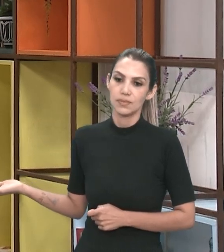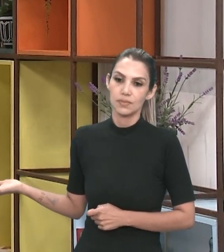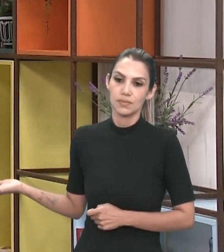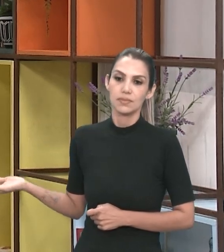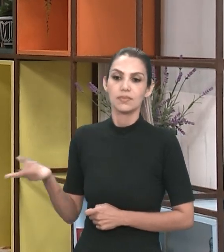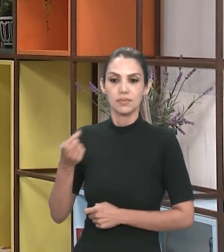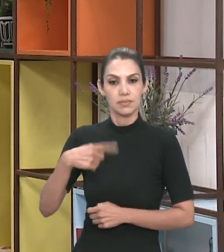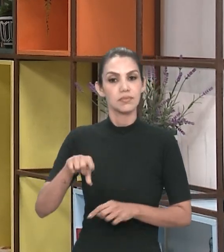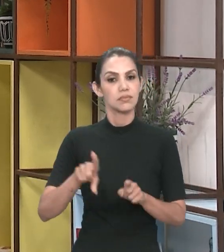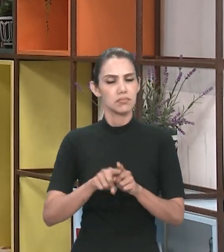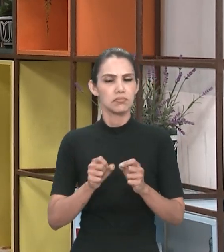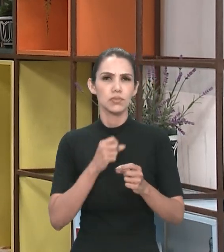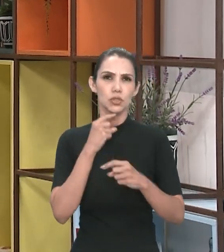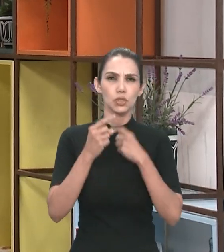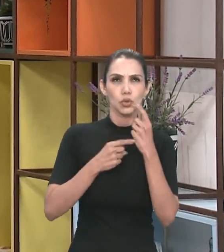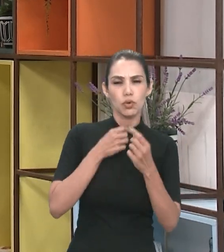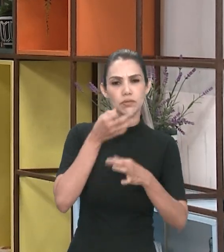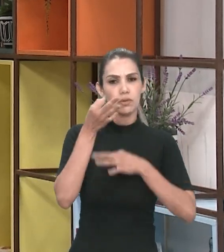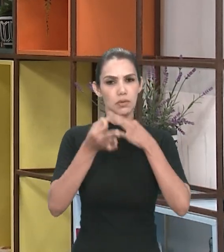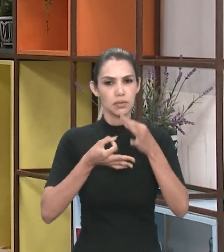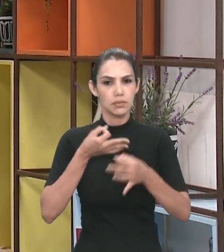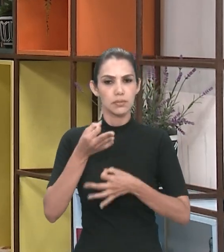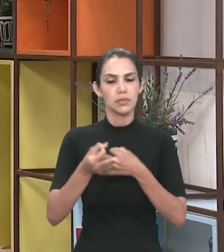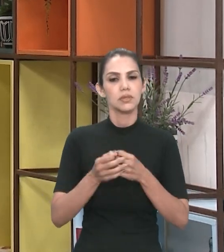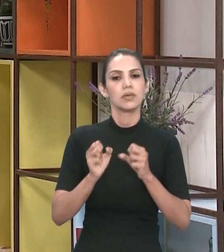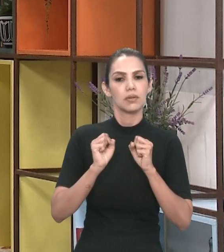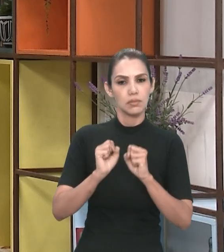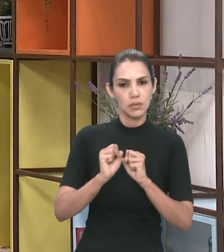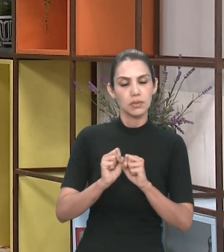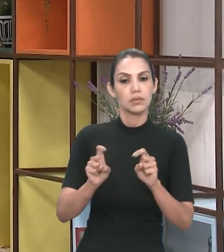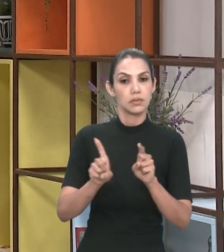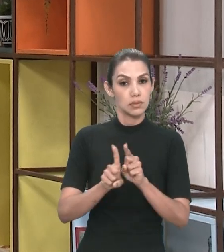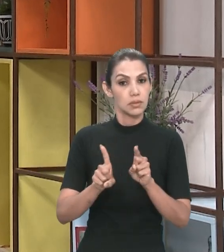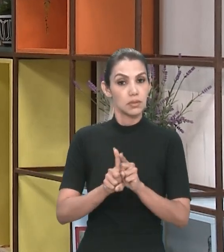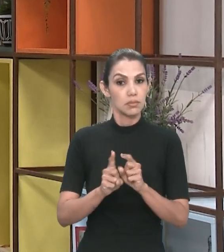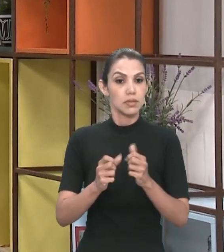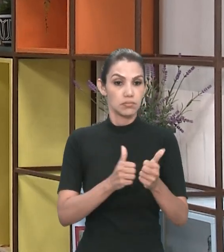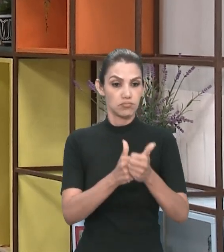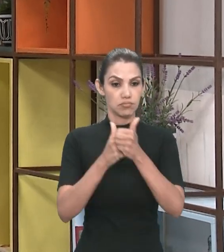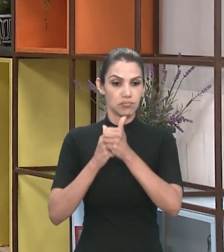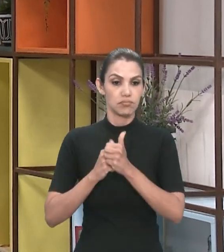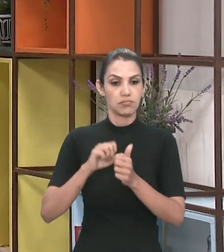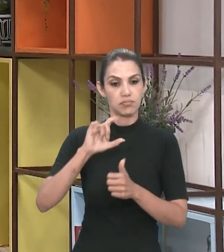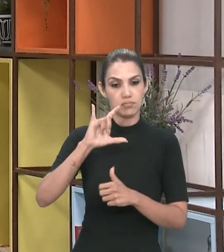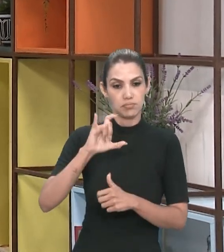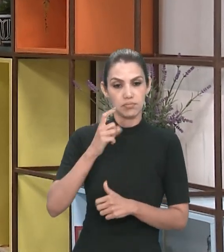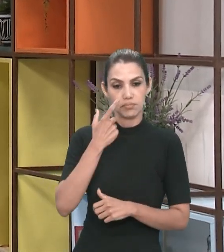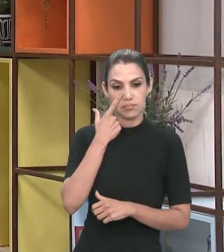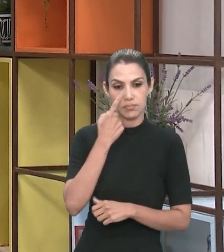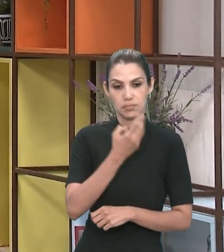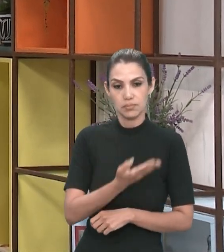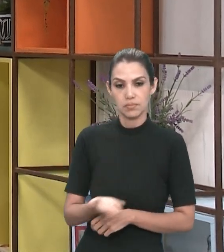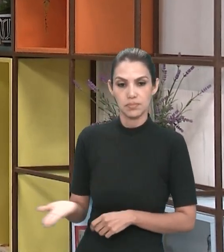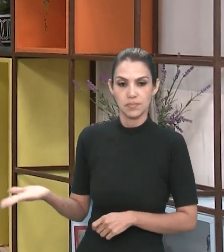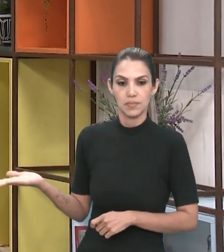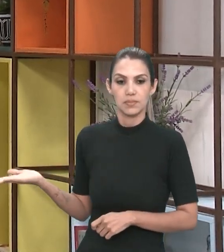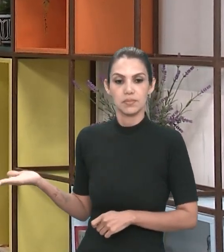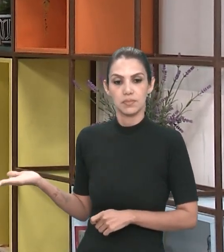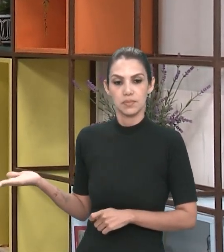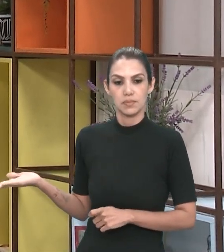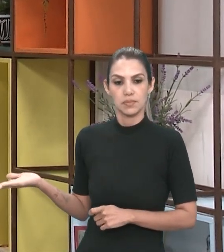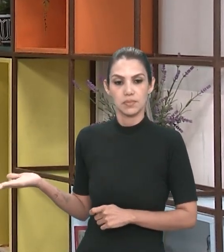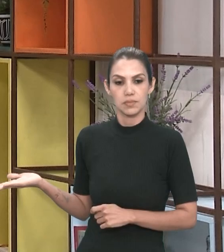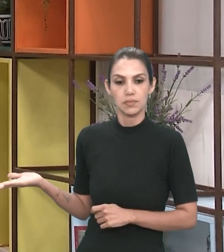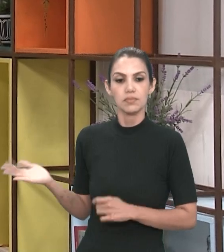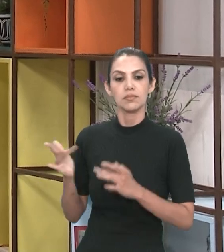629-9181-1406. Você pode tirar as suas dúvidas com o nosso entrevistado. E você pode também começar a seguir a gente por meio do nosso Instagram, @TVUFG,